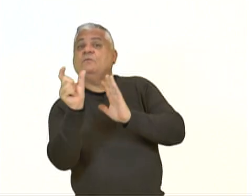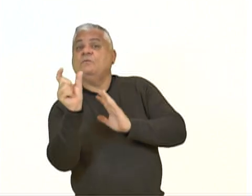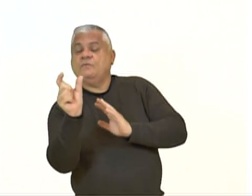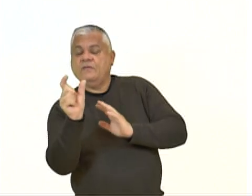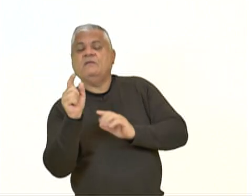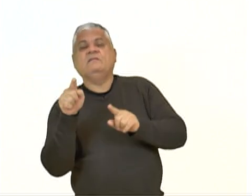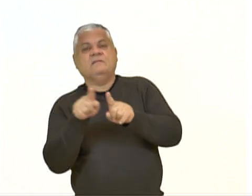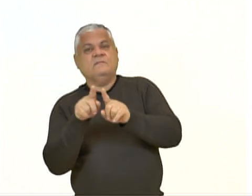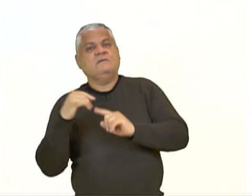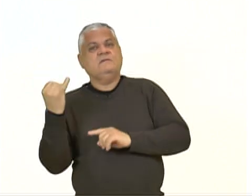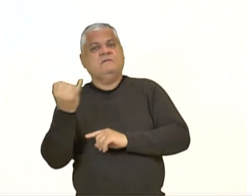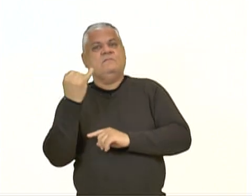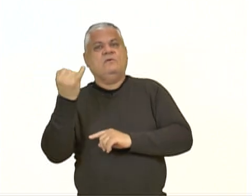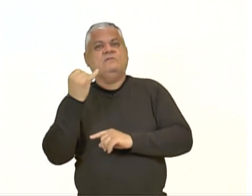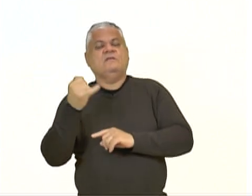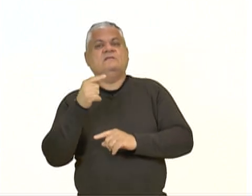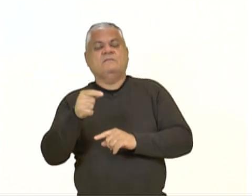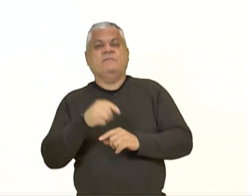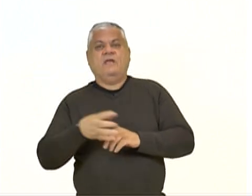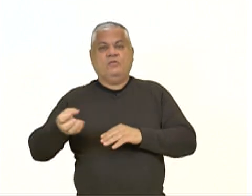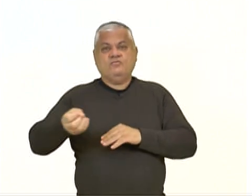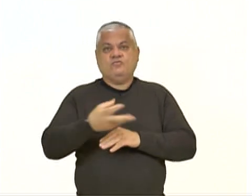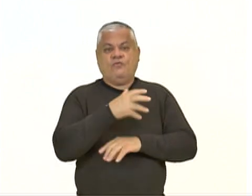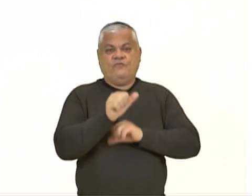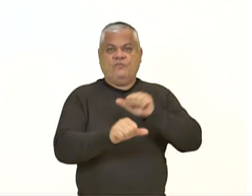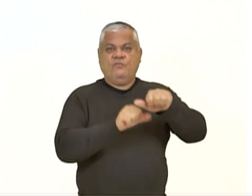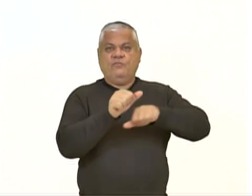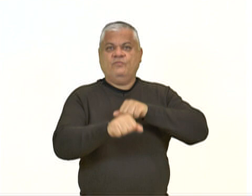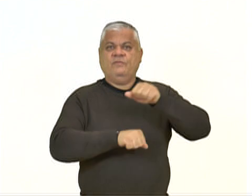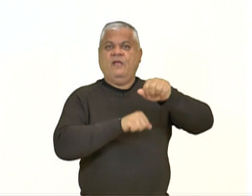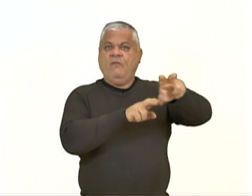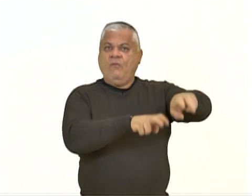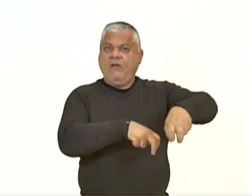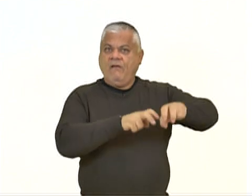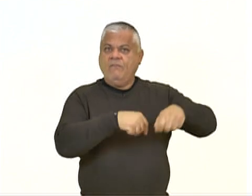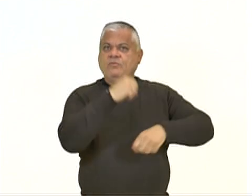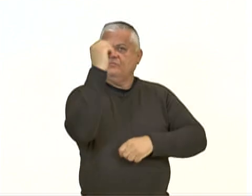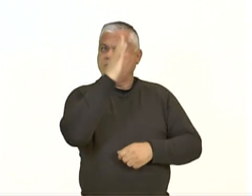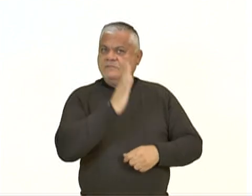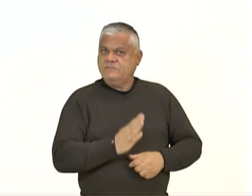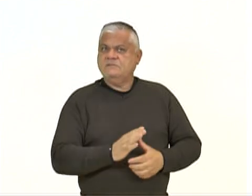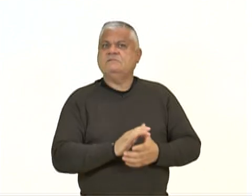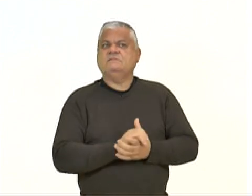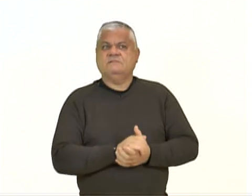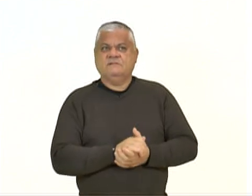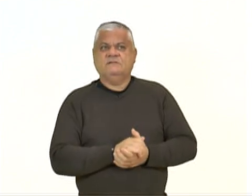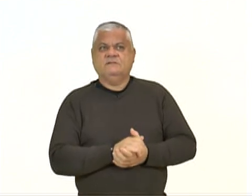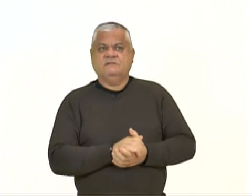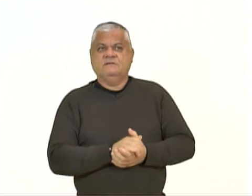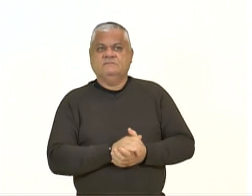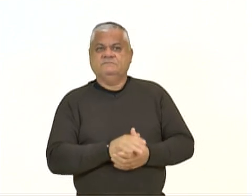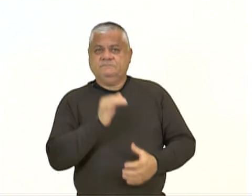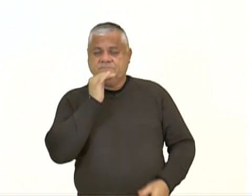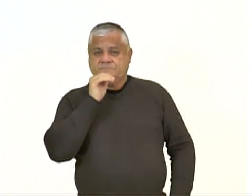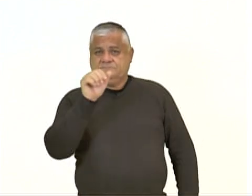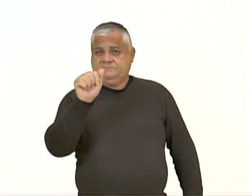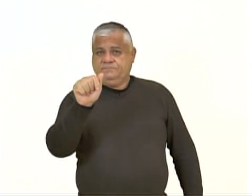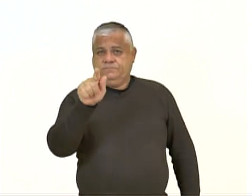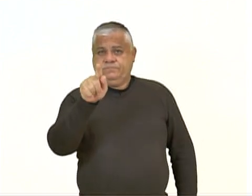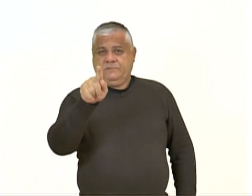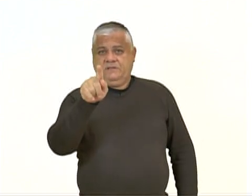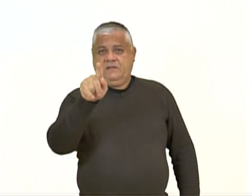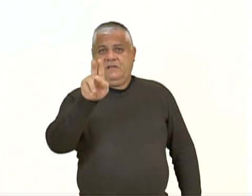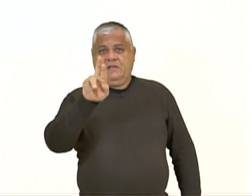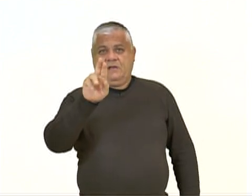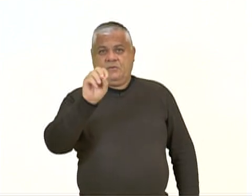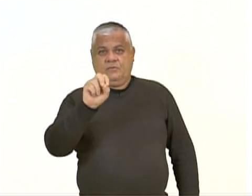sua importância para a modernização do campo no Brasil. Então, quando eu falo de